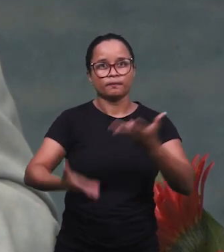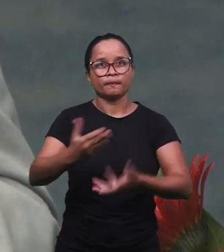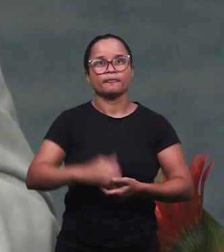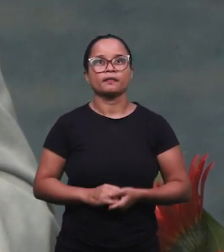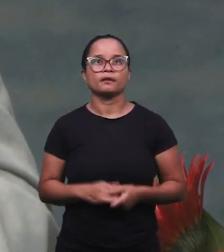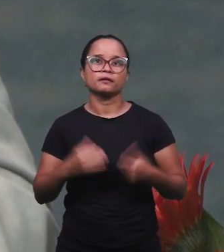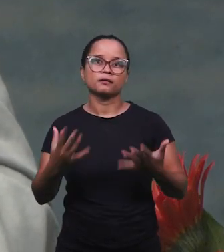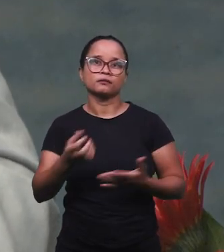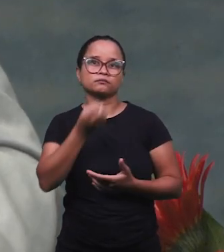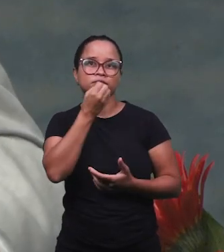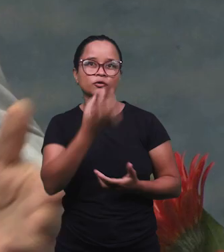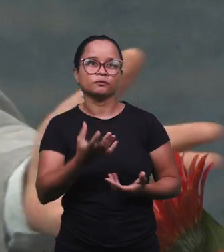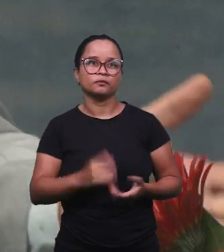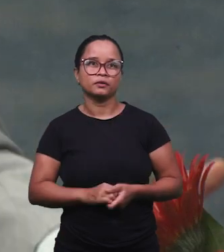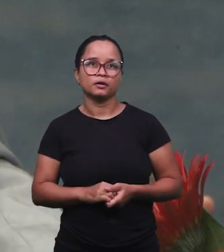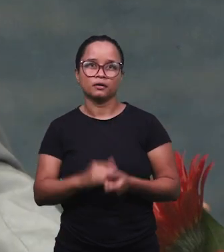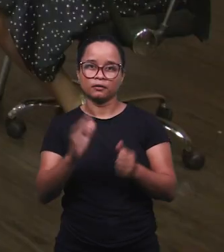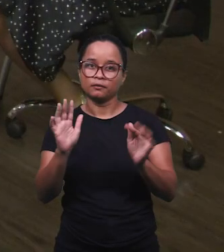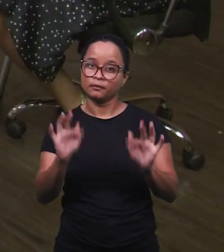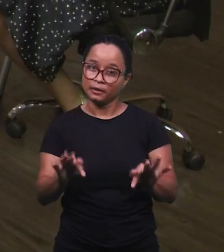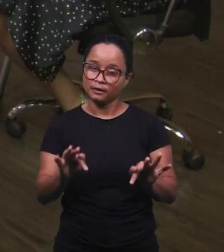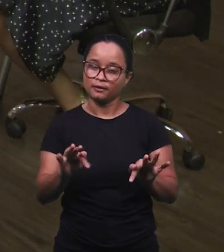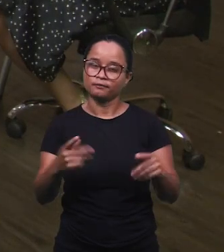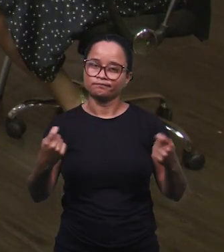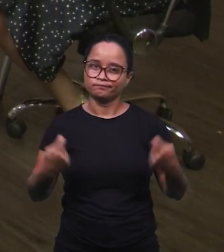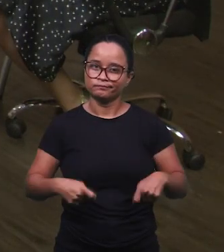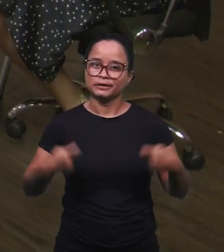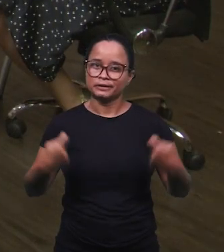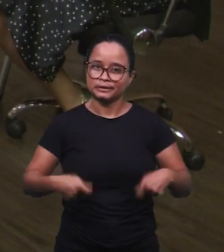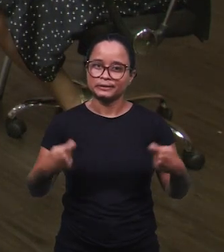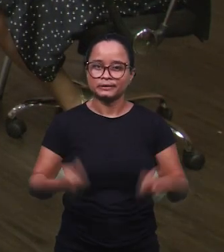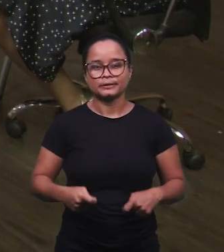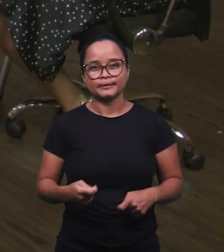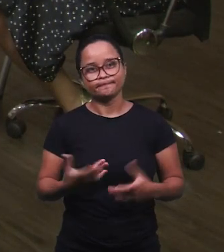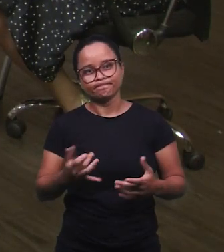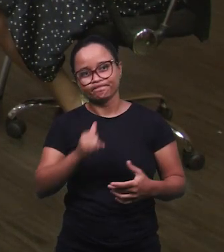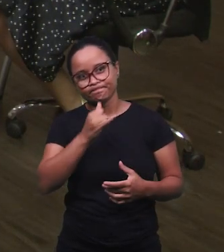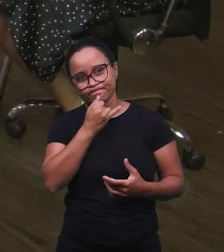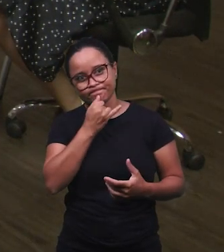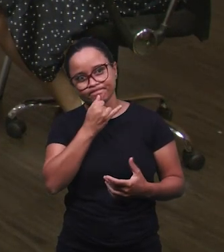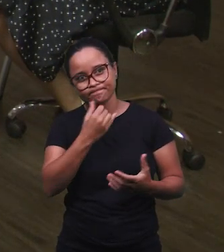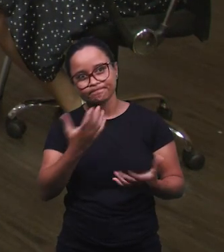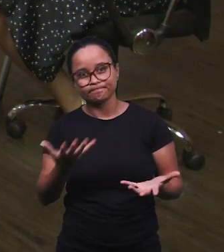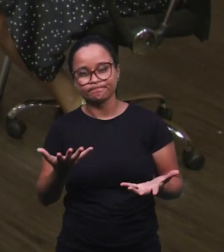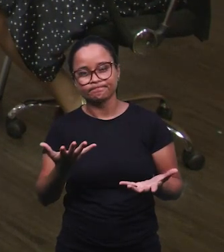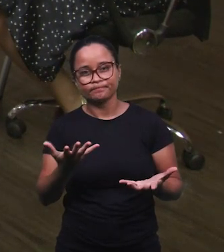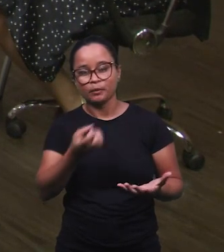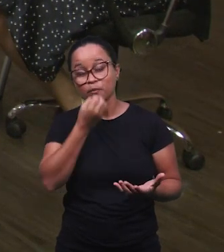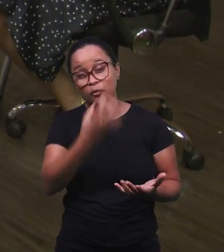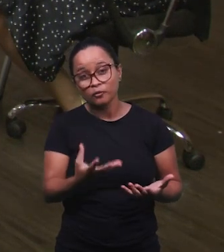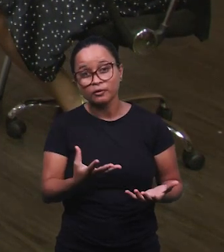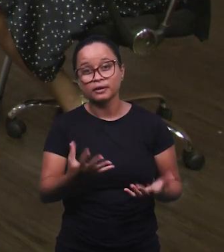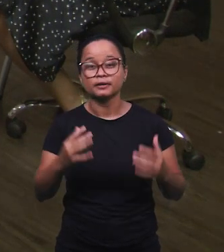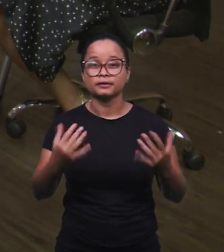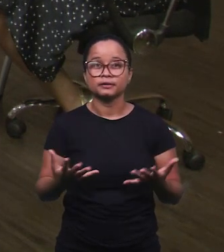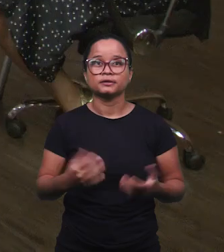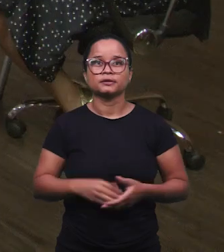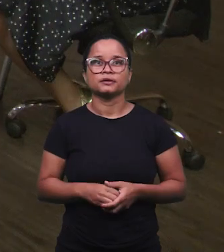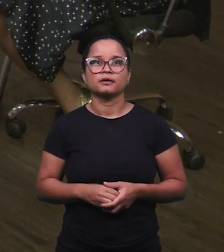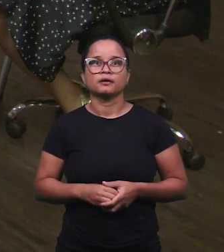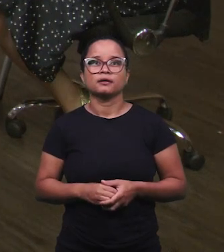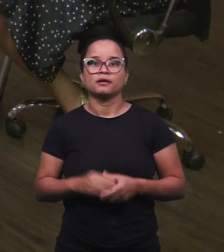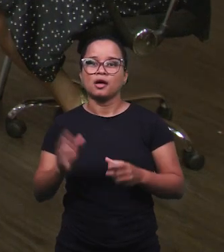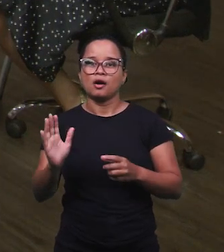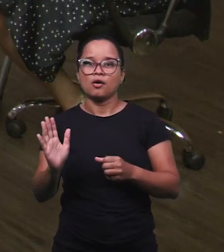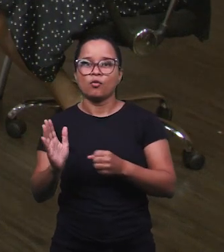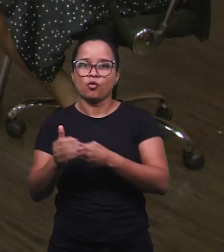participação. Bom, a gente precisa encerrar, né? Que pena, tá tão gostoso. Aliás, eu não vou